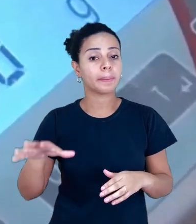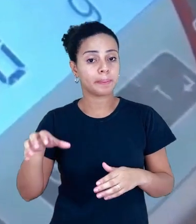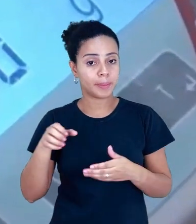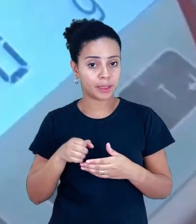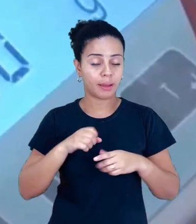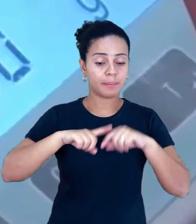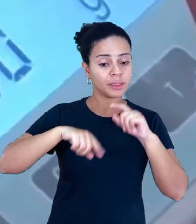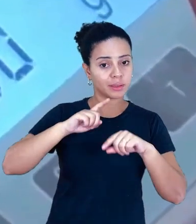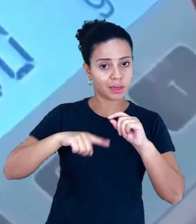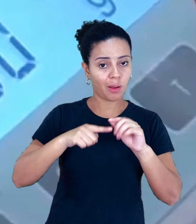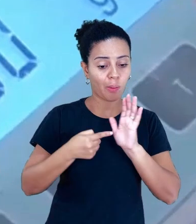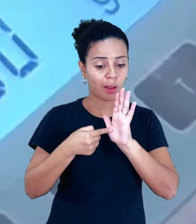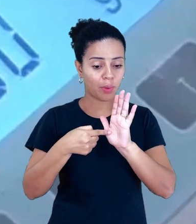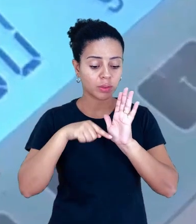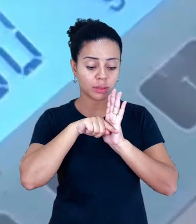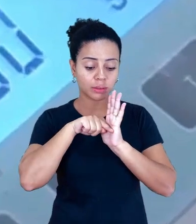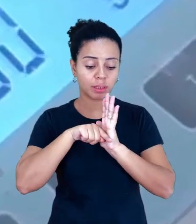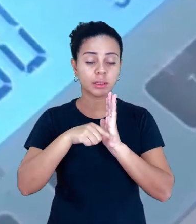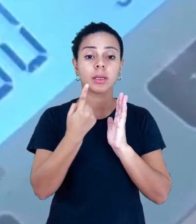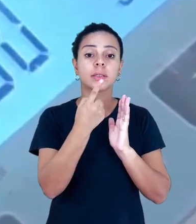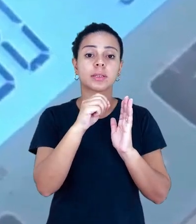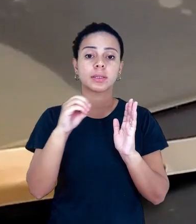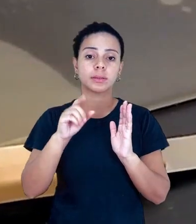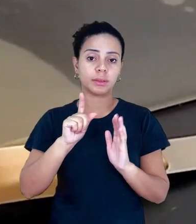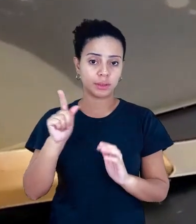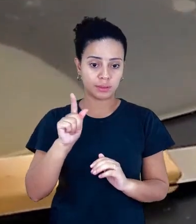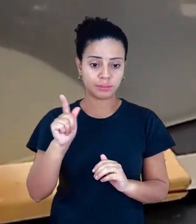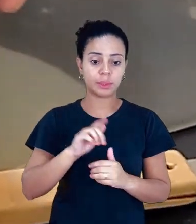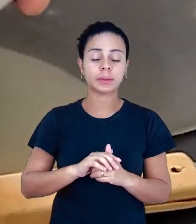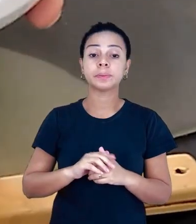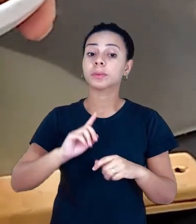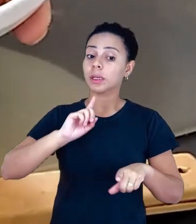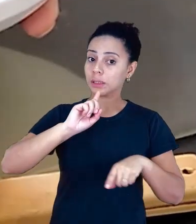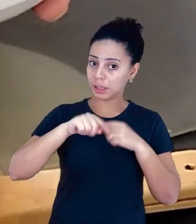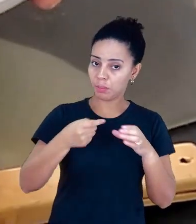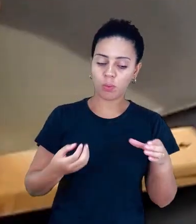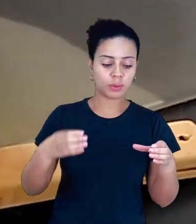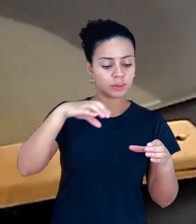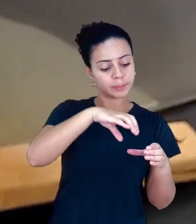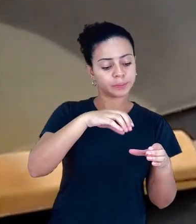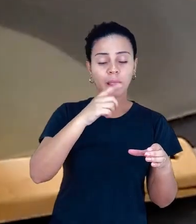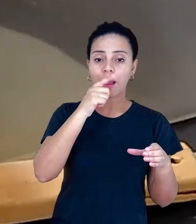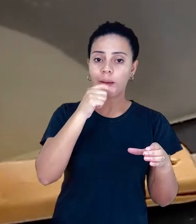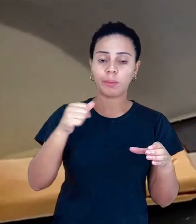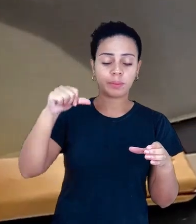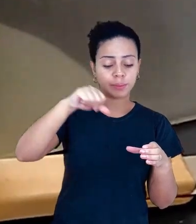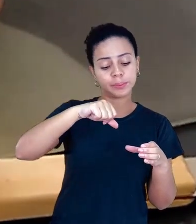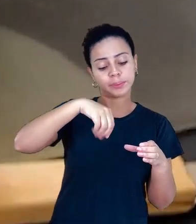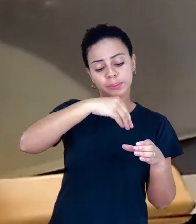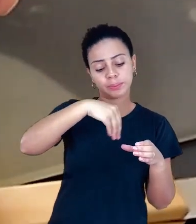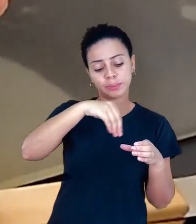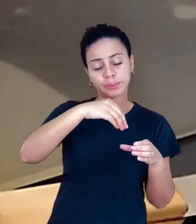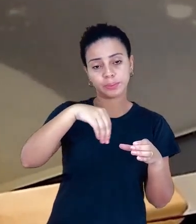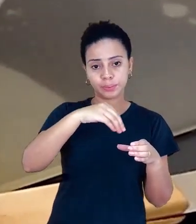de amostra preparada, equivalente a 100 gramas. Coloca-se a amostra em uma cápsula de porcelana,